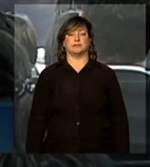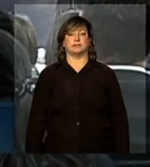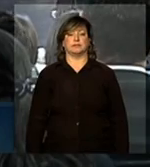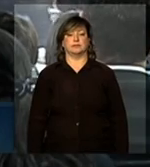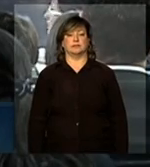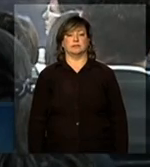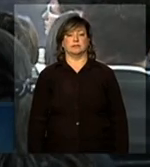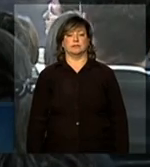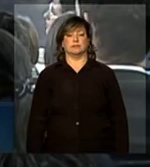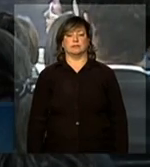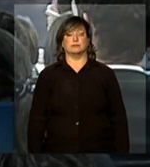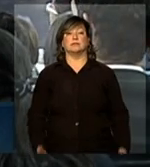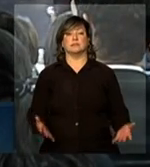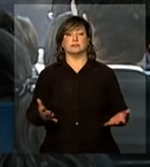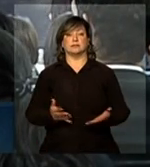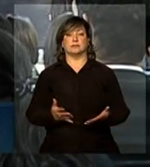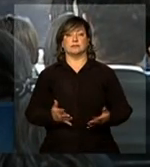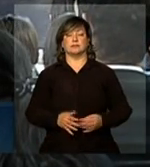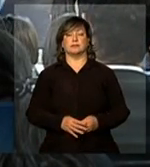Como?